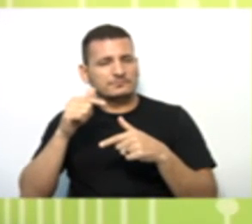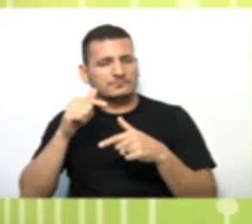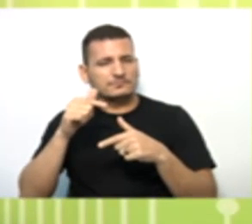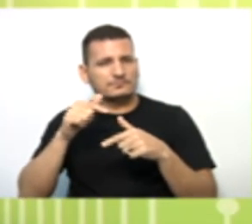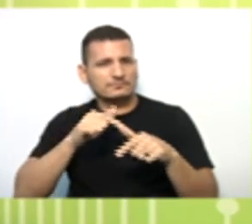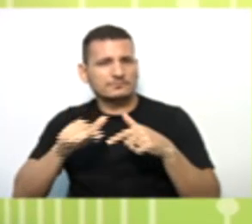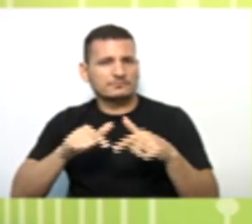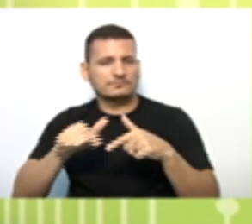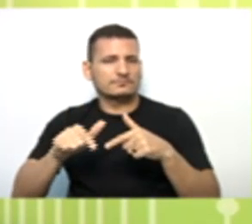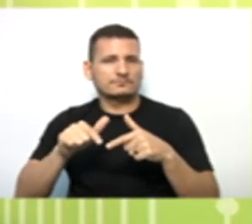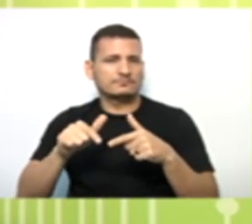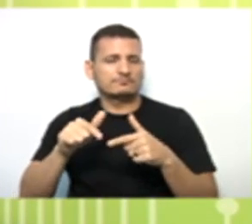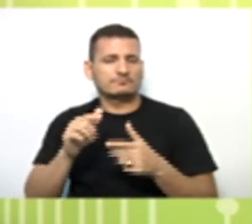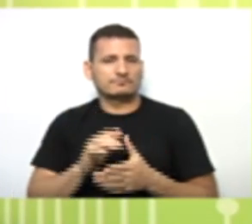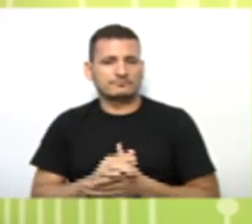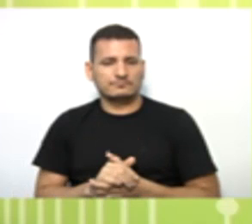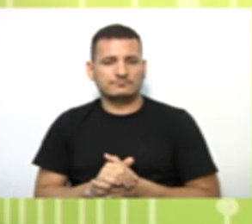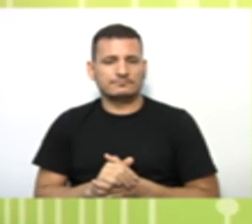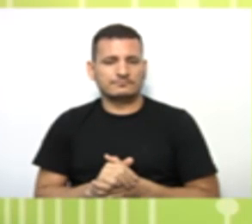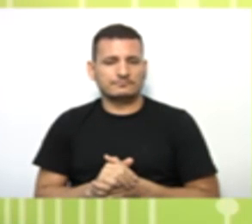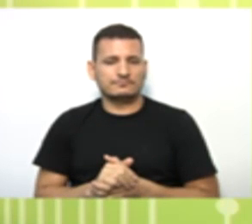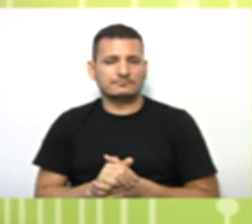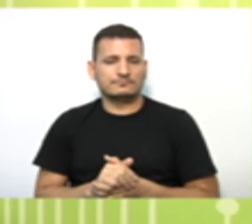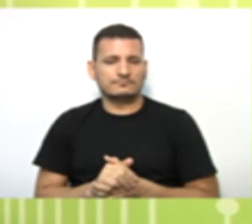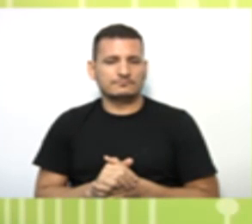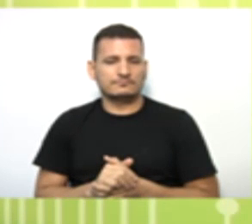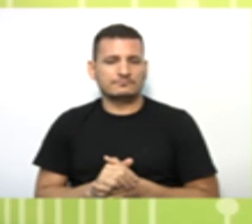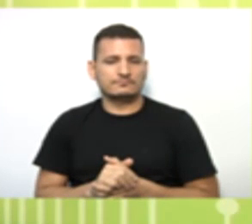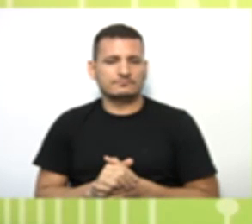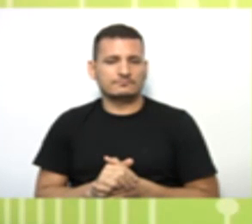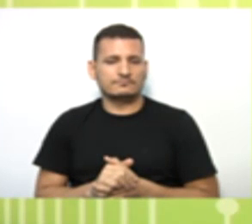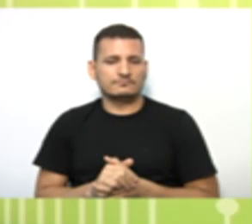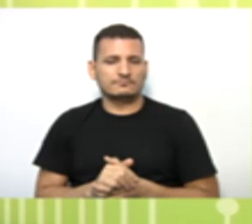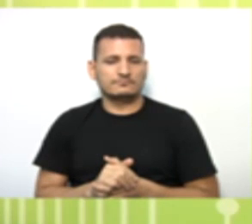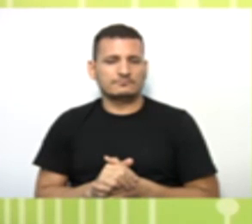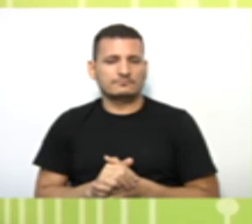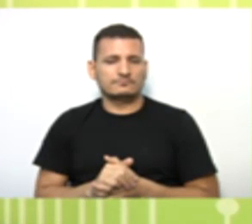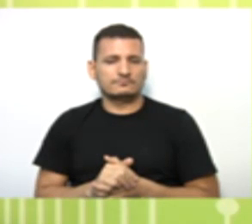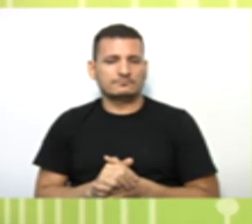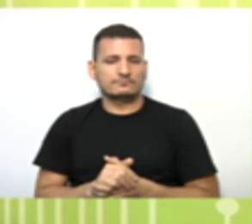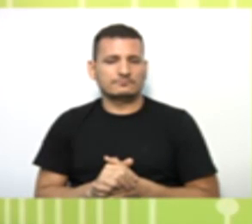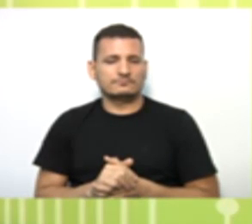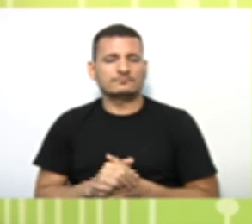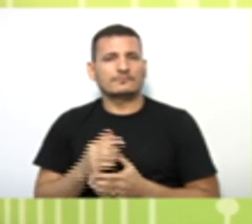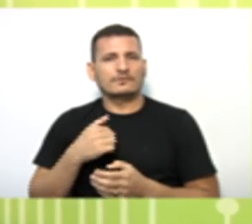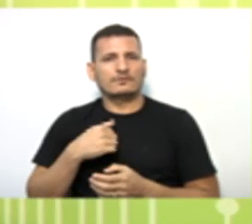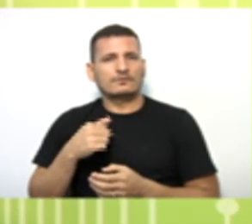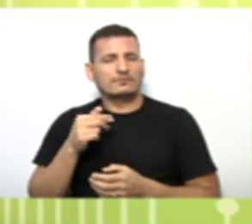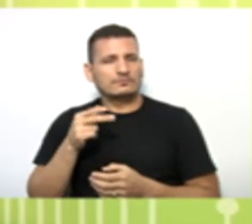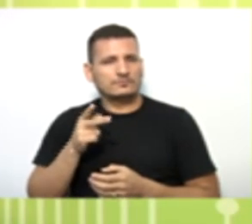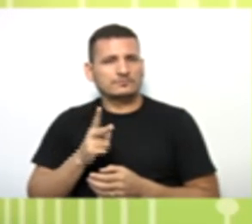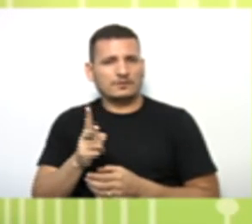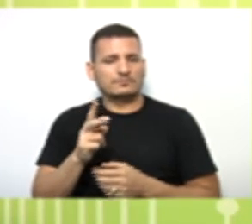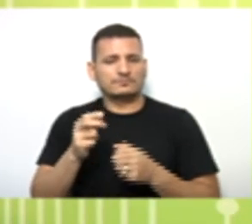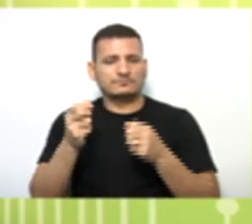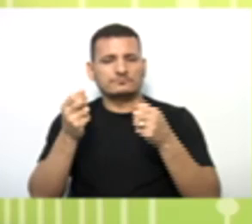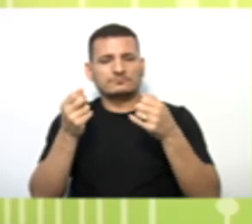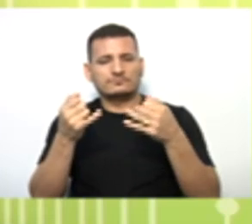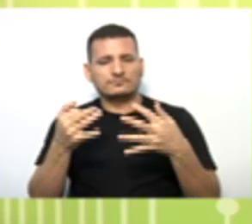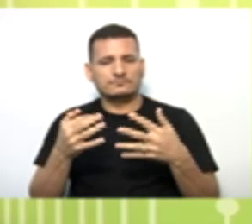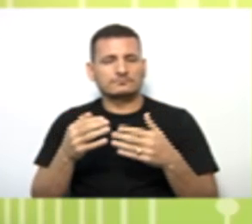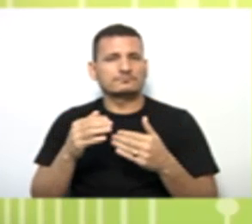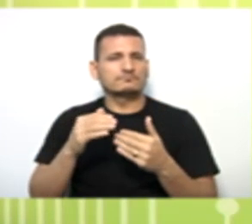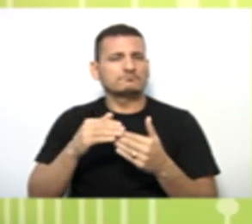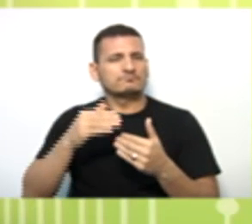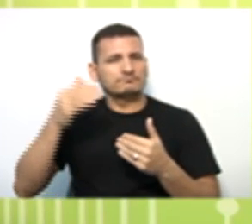poder executar uma certa atividade? Vamos lá. Porque eu sempre digo que daqui a um